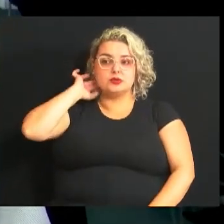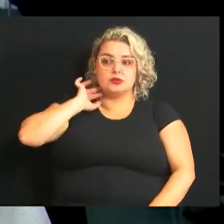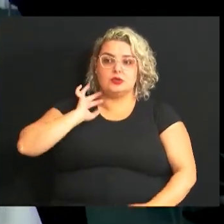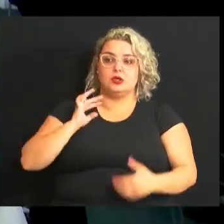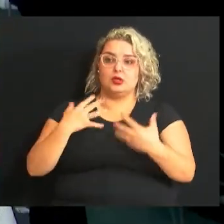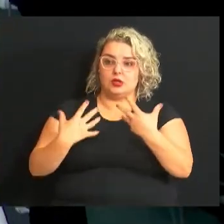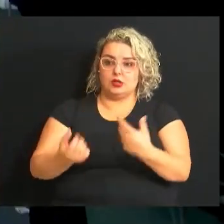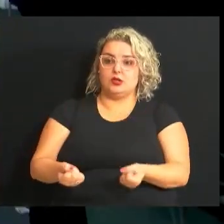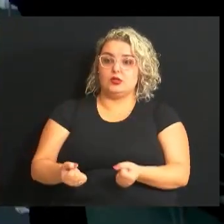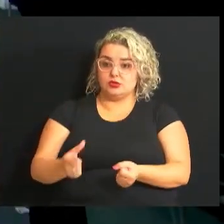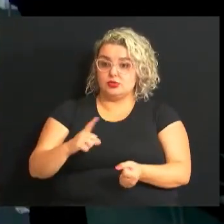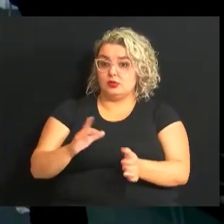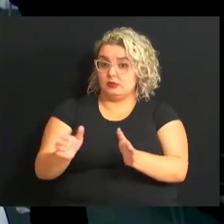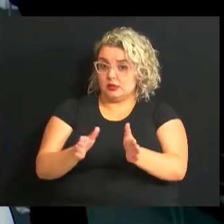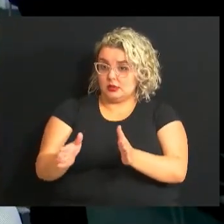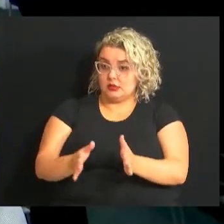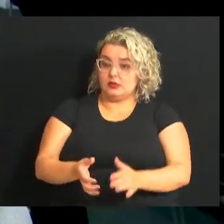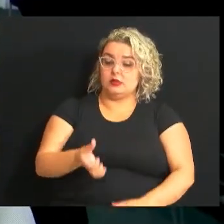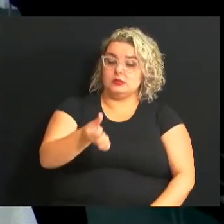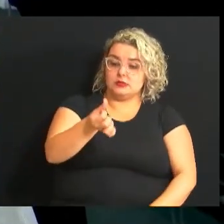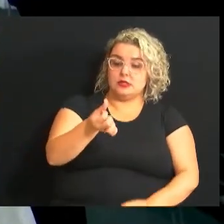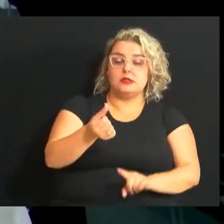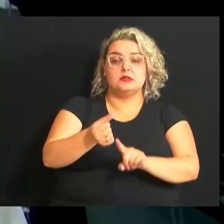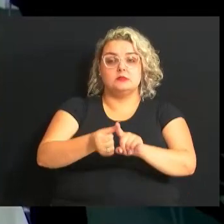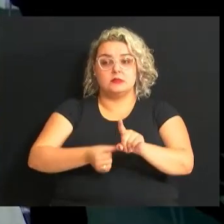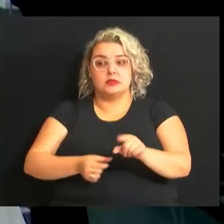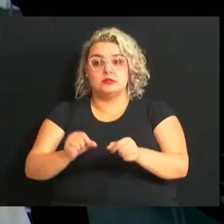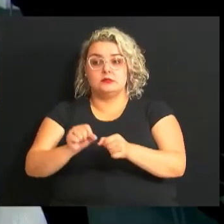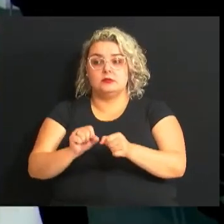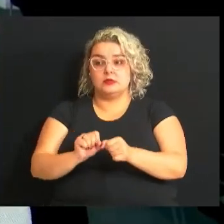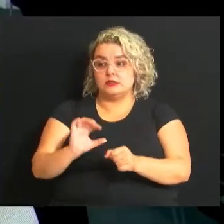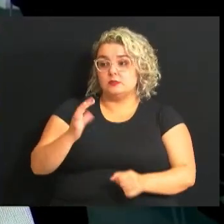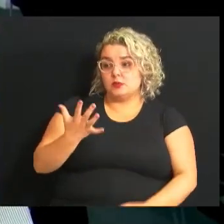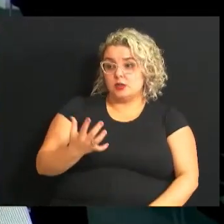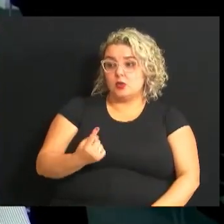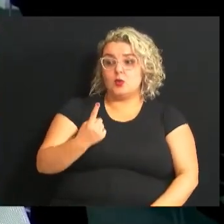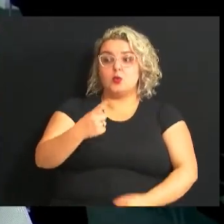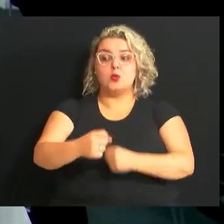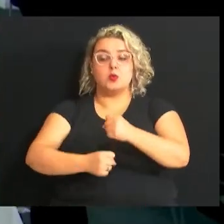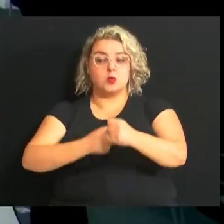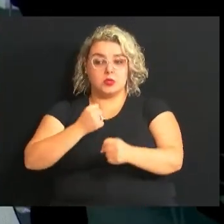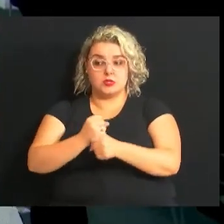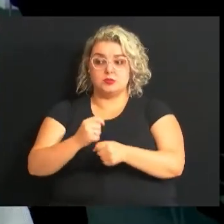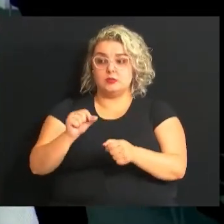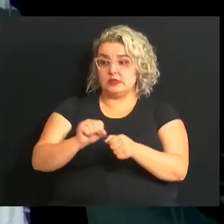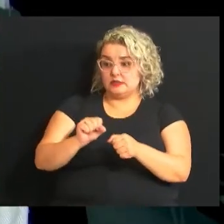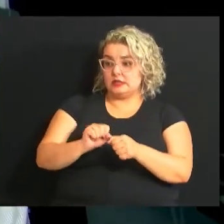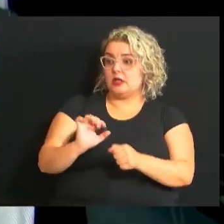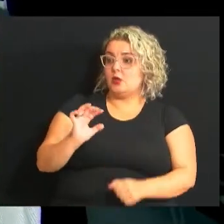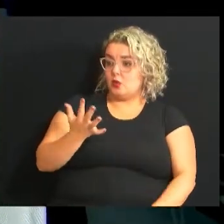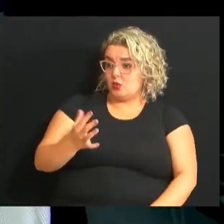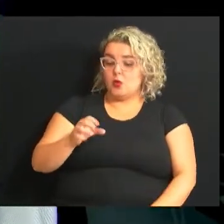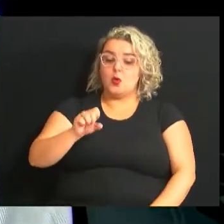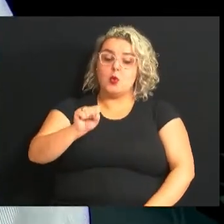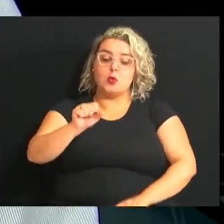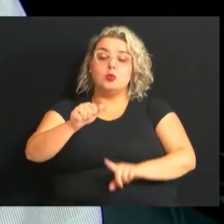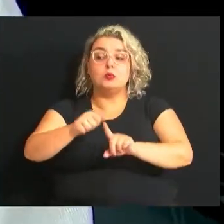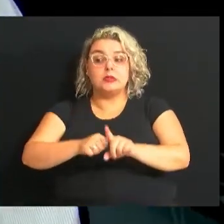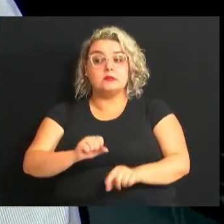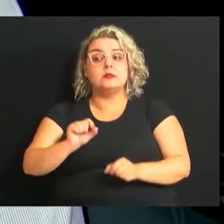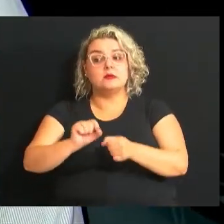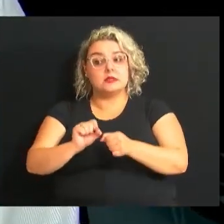prazo. Olha, nós temos 6 meses para fazer isso acontecer, nós temos 1 ano para fazer isso acontecer, 8 meses para fazer isso